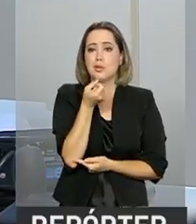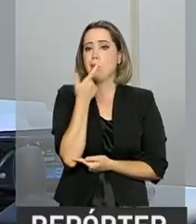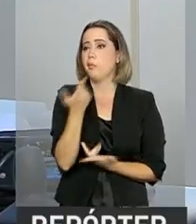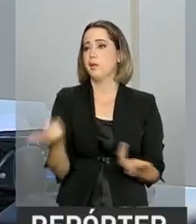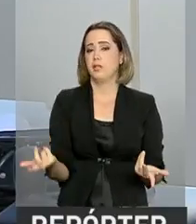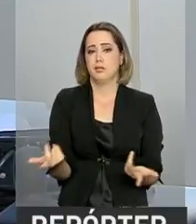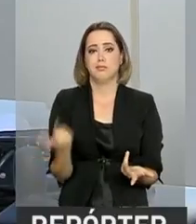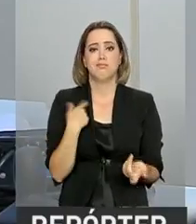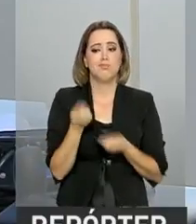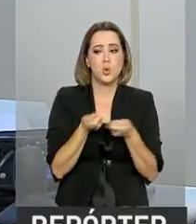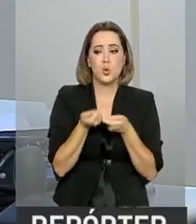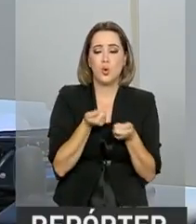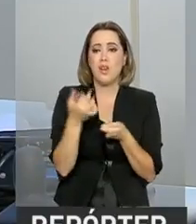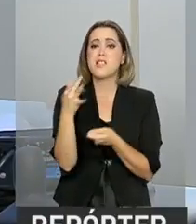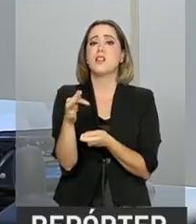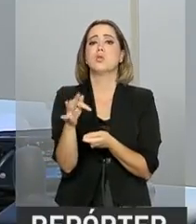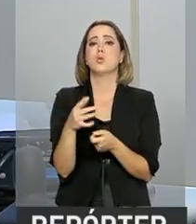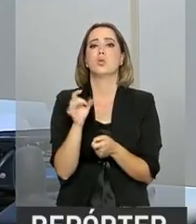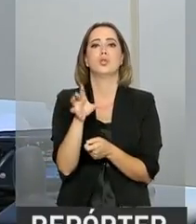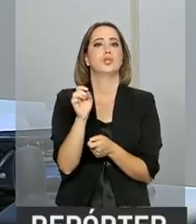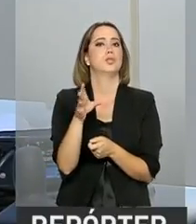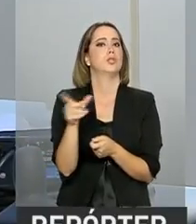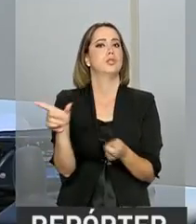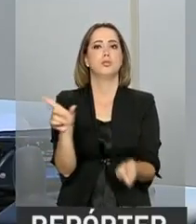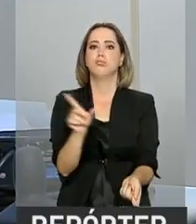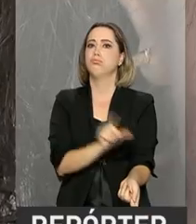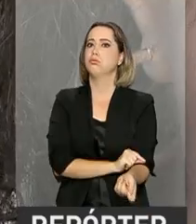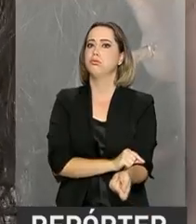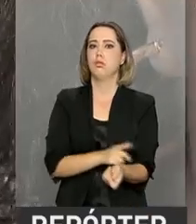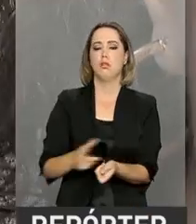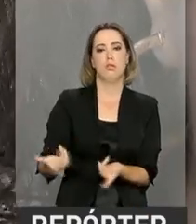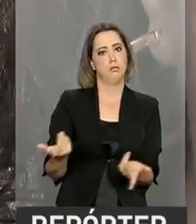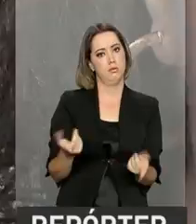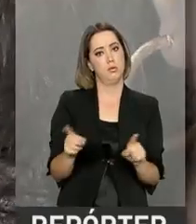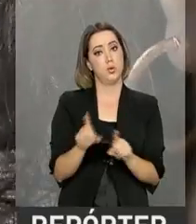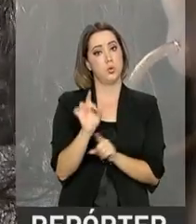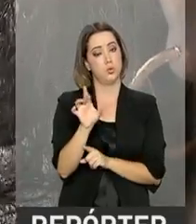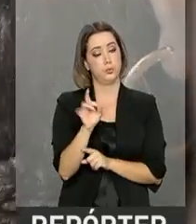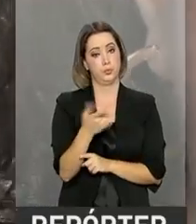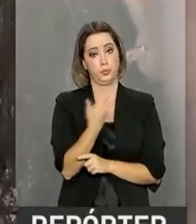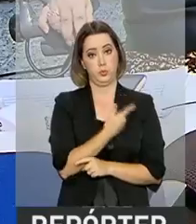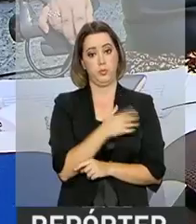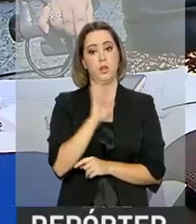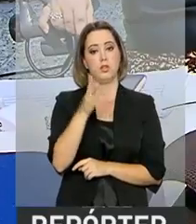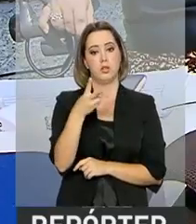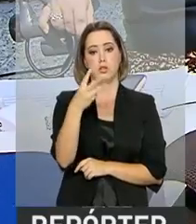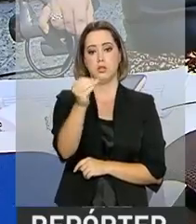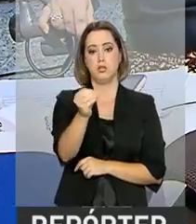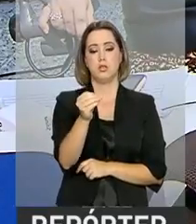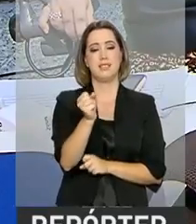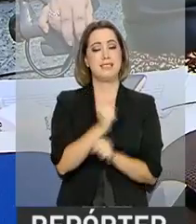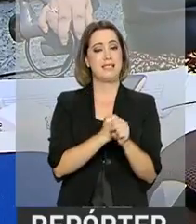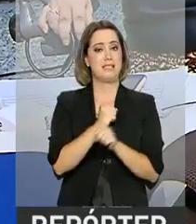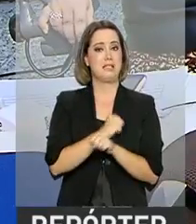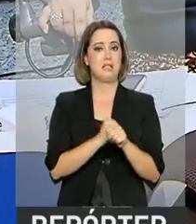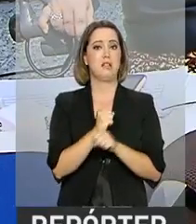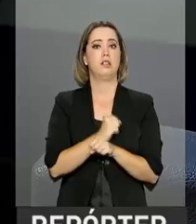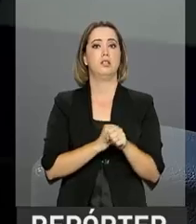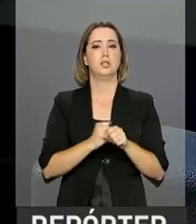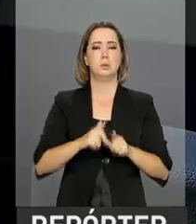para controle da dor a não ser anestesia peridural Larissa luta mais de 30 anos contra Artrite